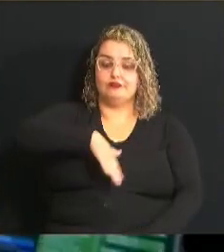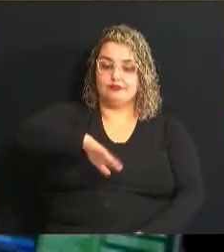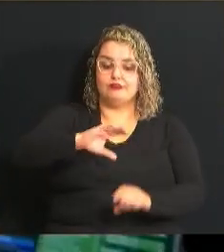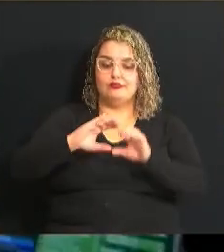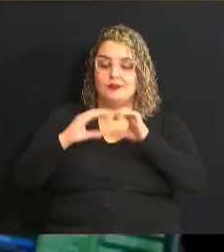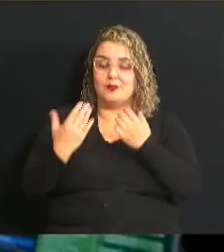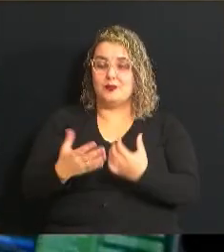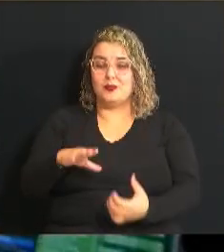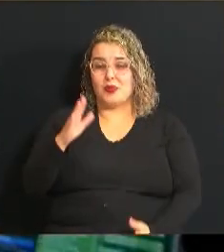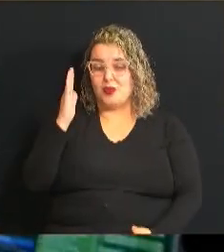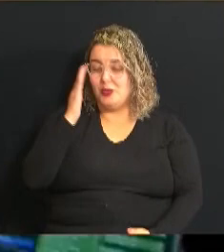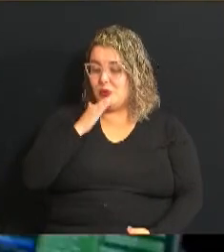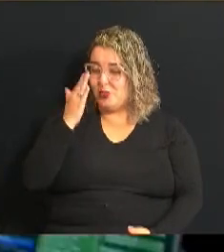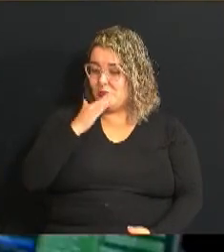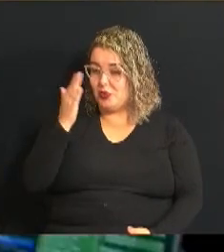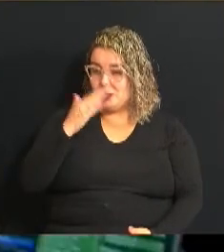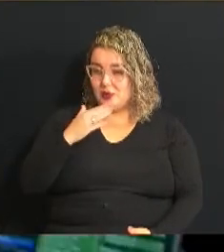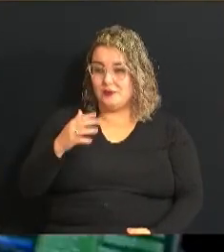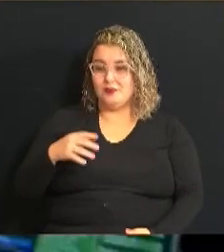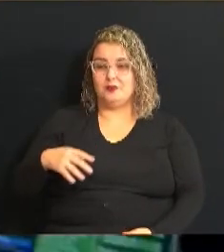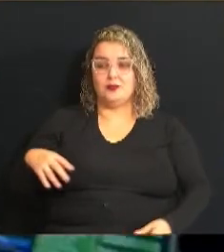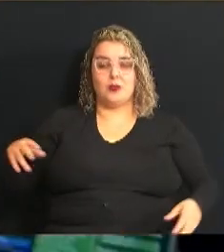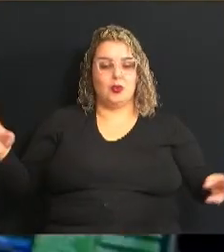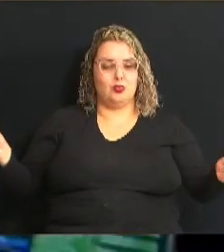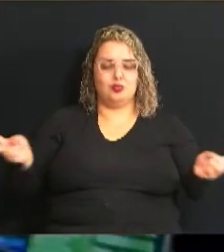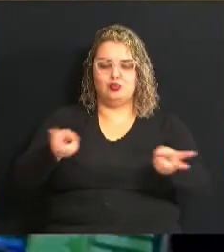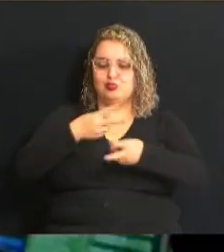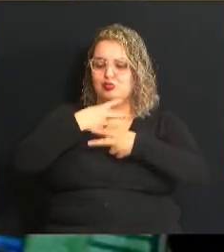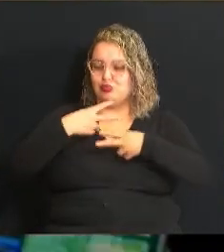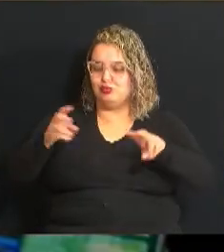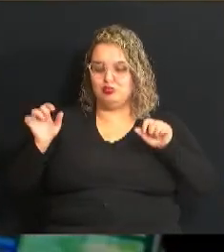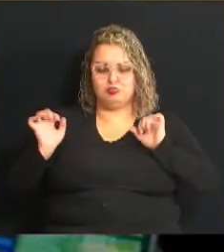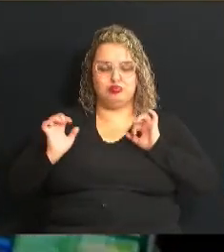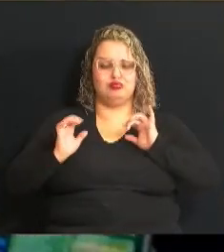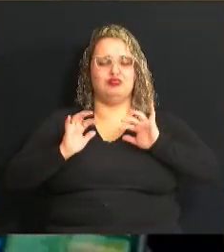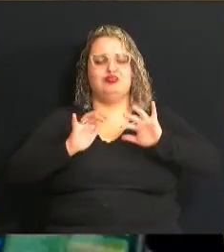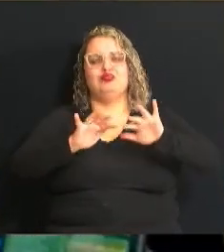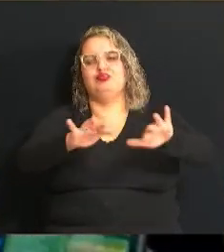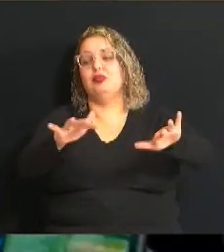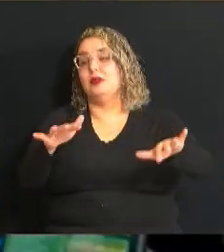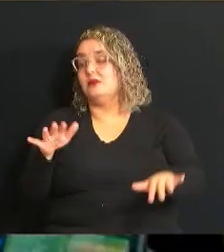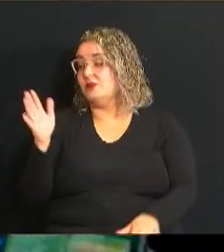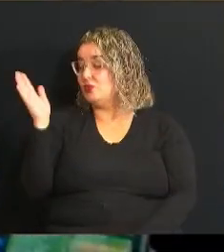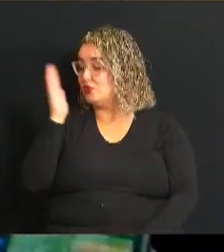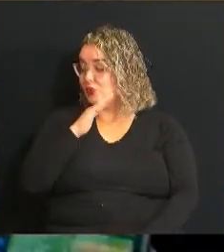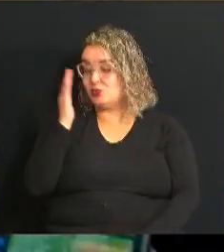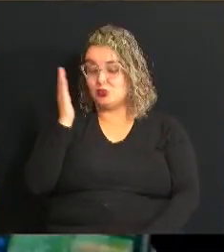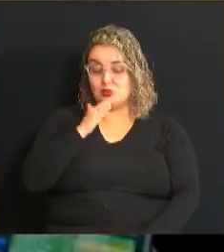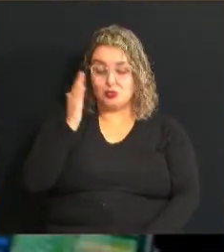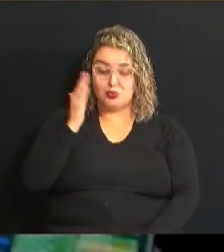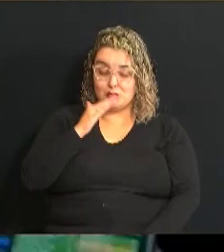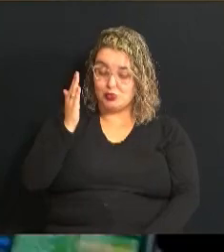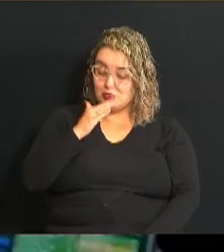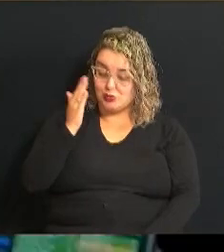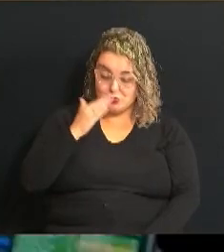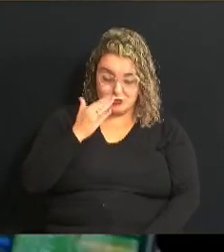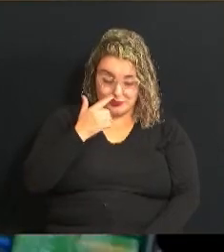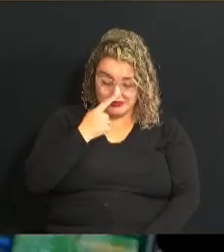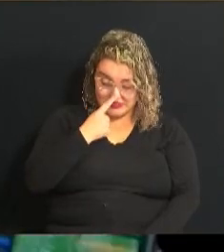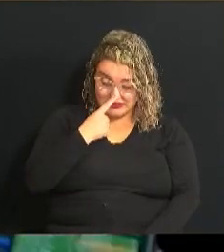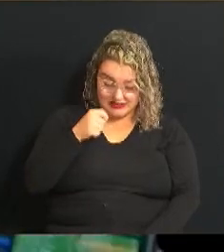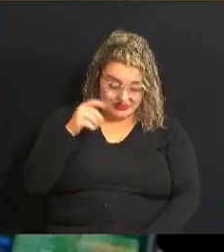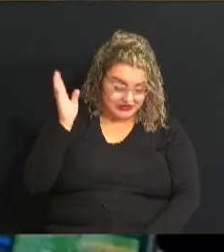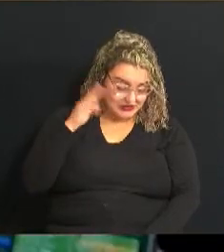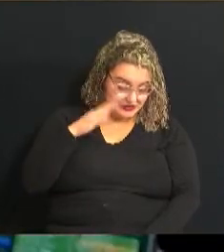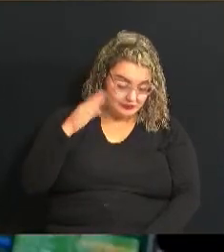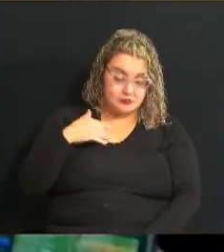é muito forte. O vento sul, que é o tempo todo, percorre e joga todo o cheiro da compostagem, desse trabalho muito